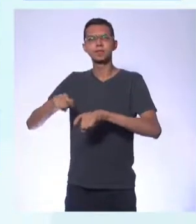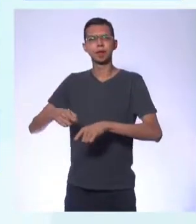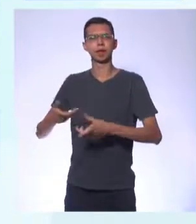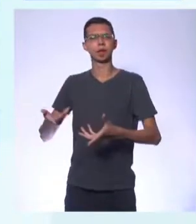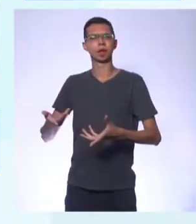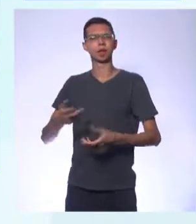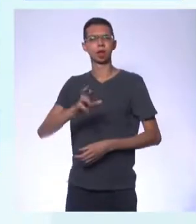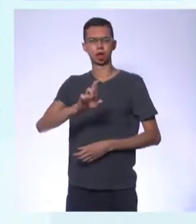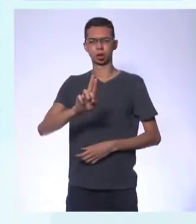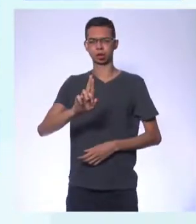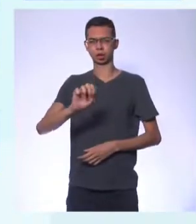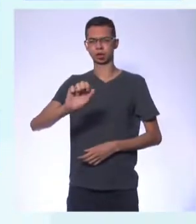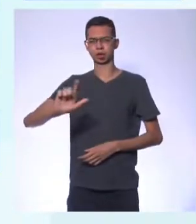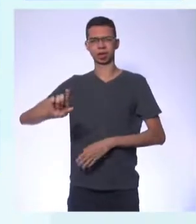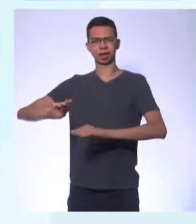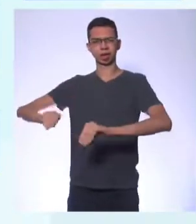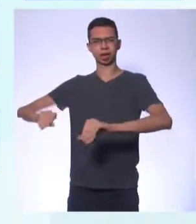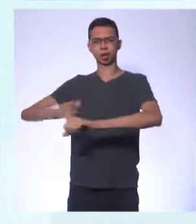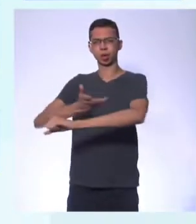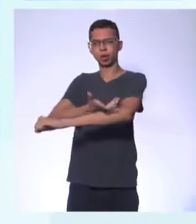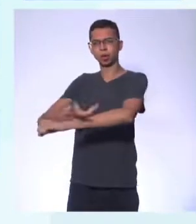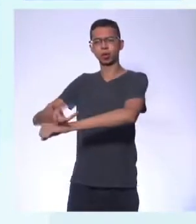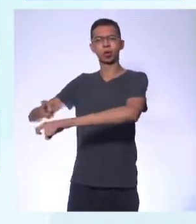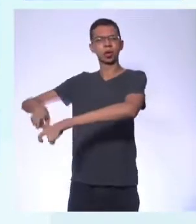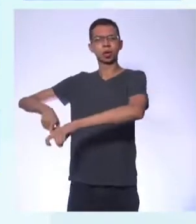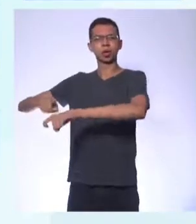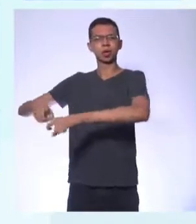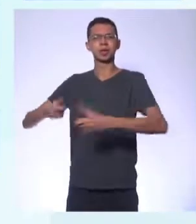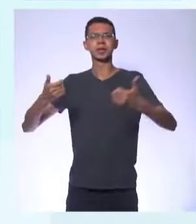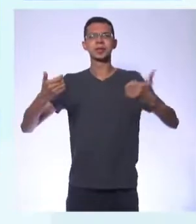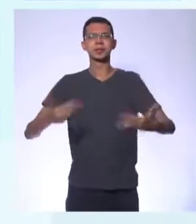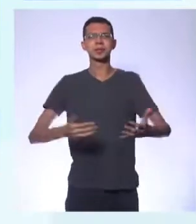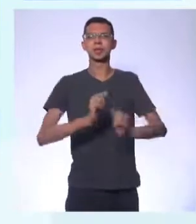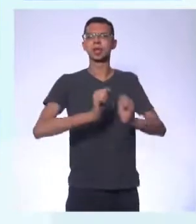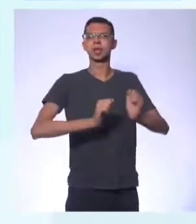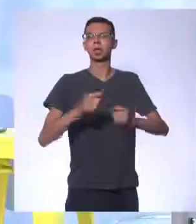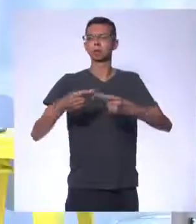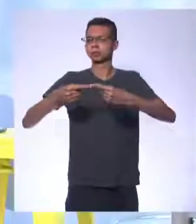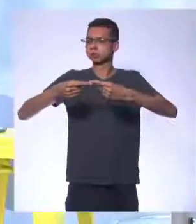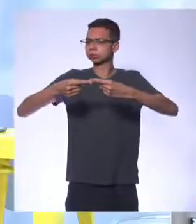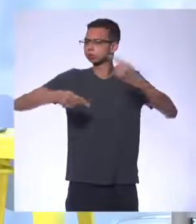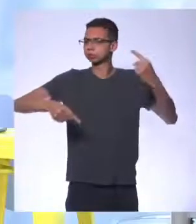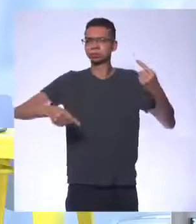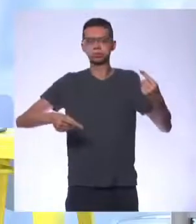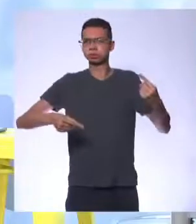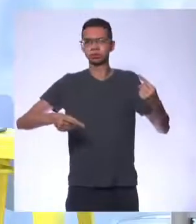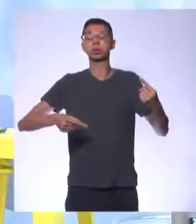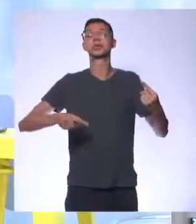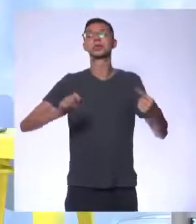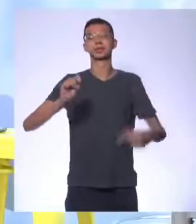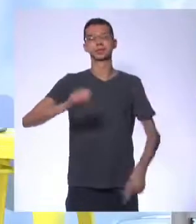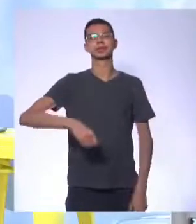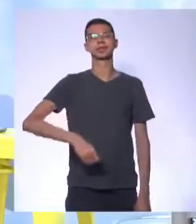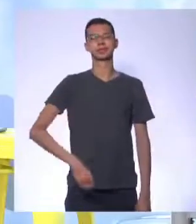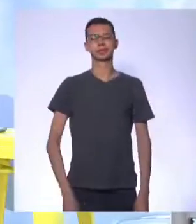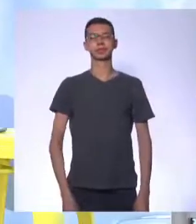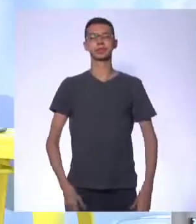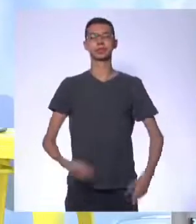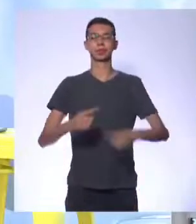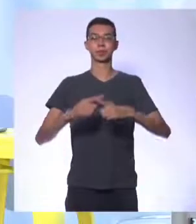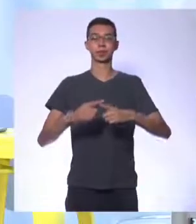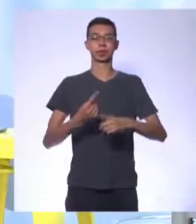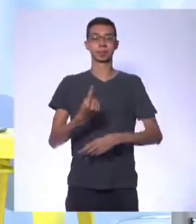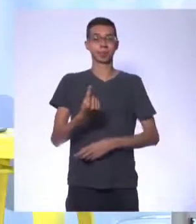rural. E a gente está falando de industrialização, não tem a ver uma coisa com a outra. Na verdade, tem, porque era do